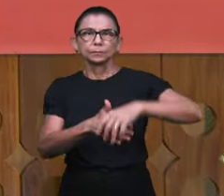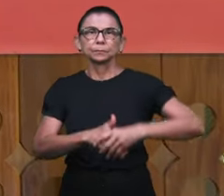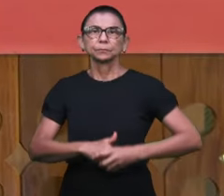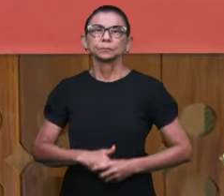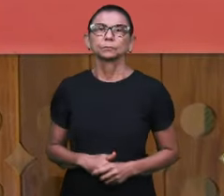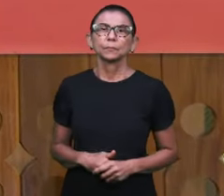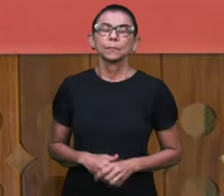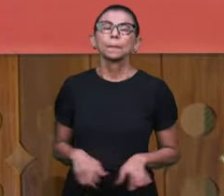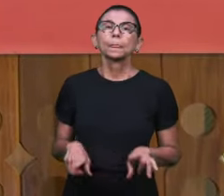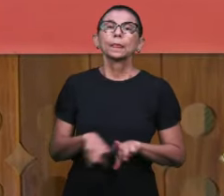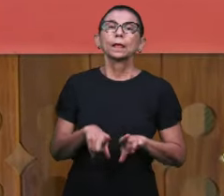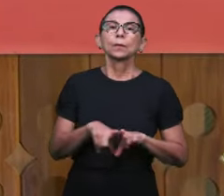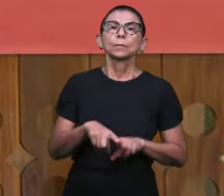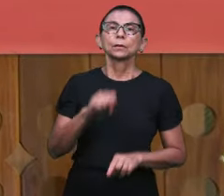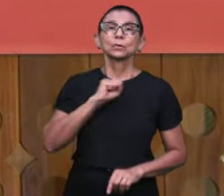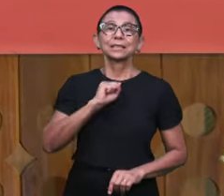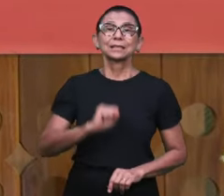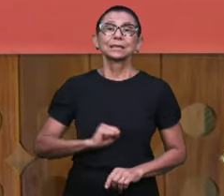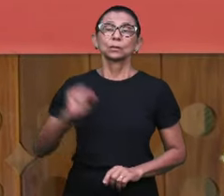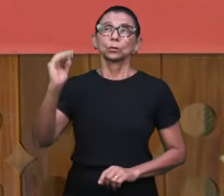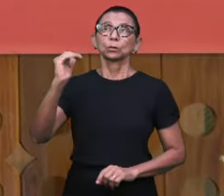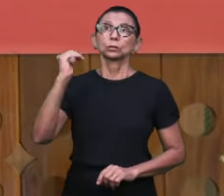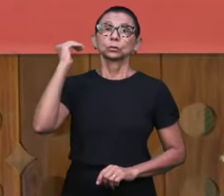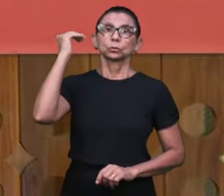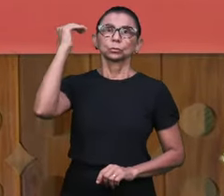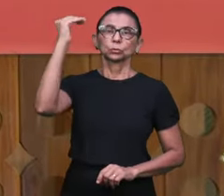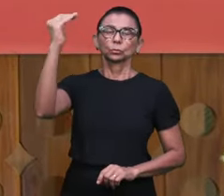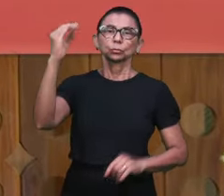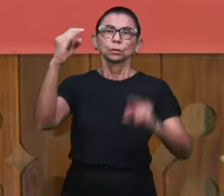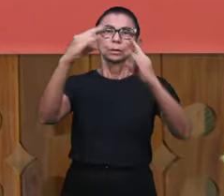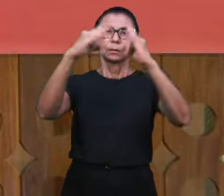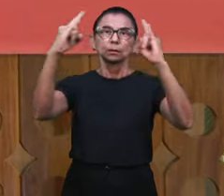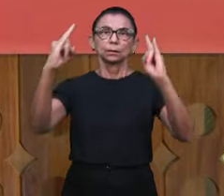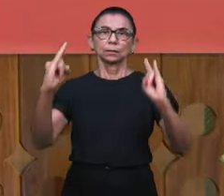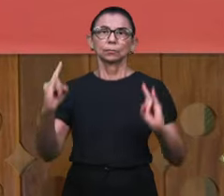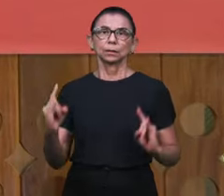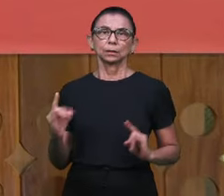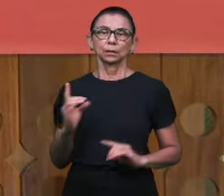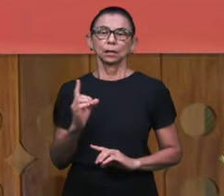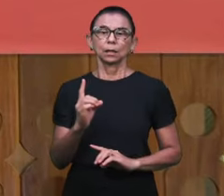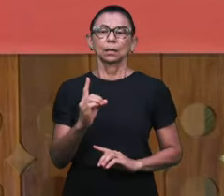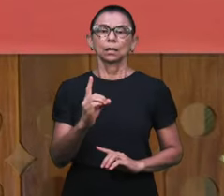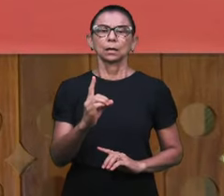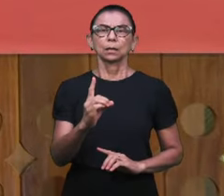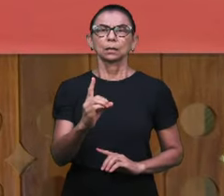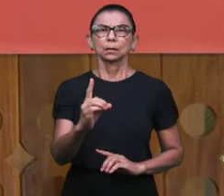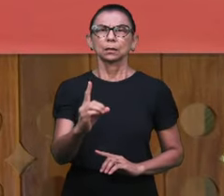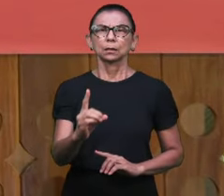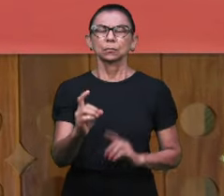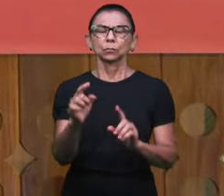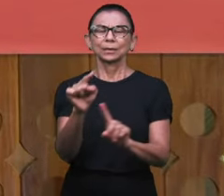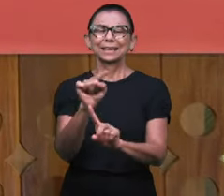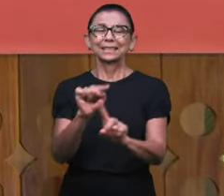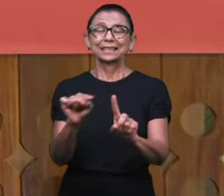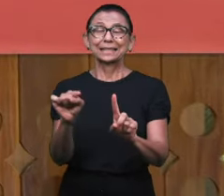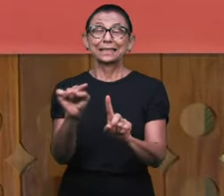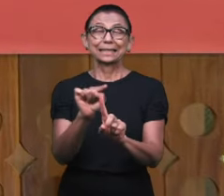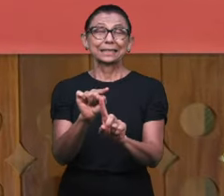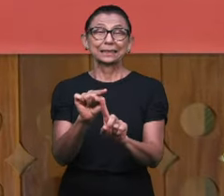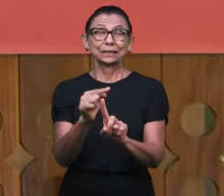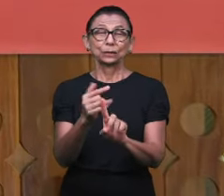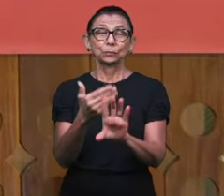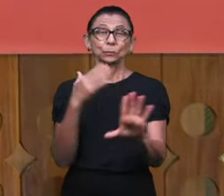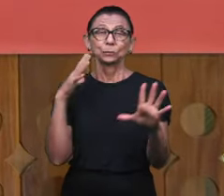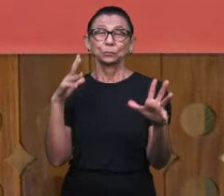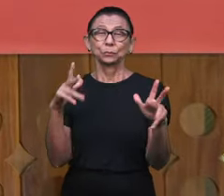sacerdote entrava no Santíssimo, ele estava realizando aquilo que profeticamente